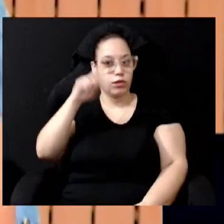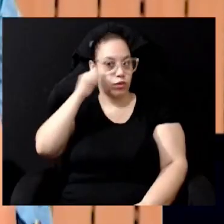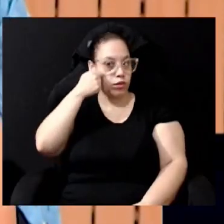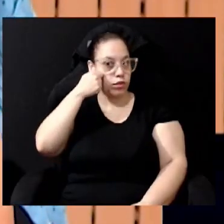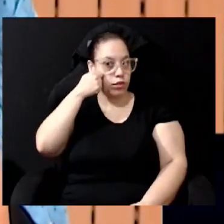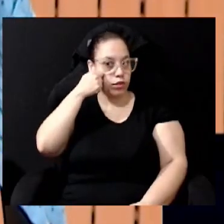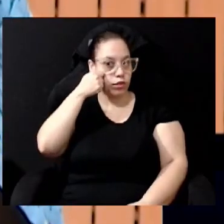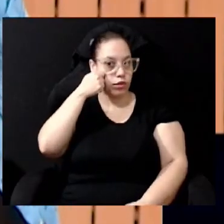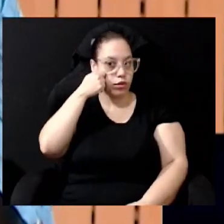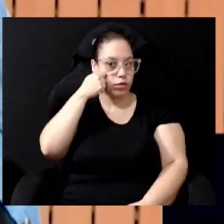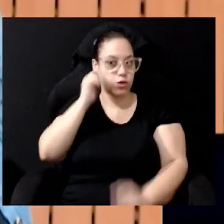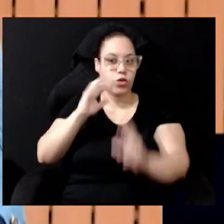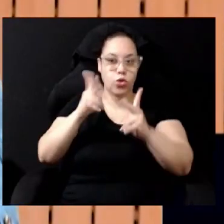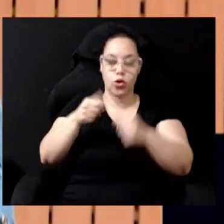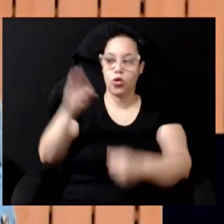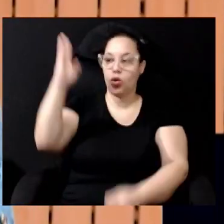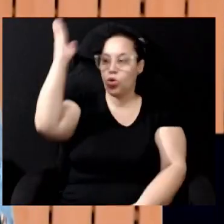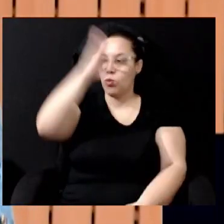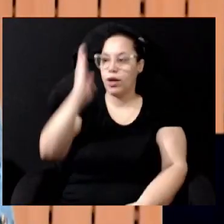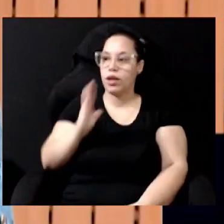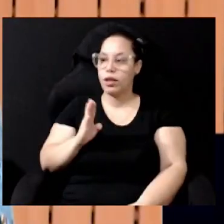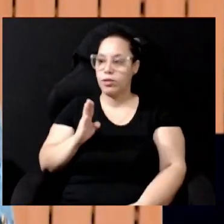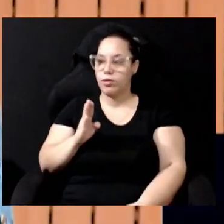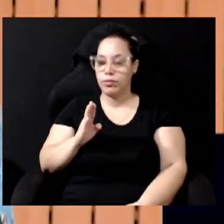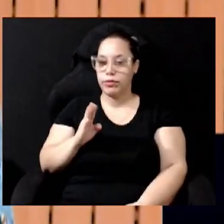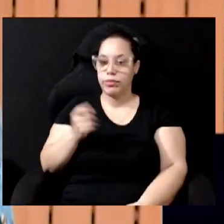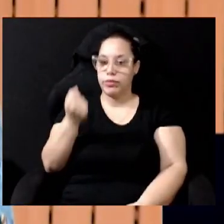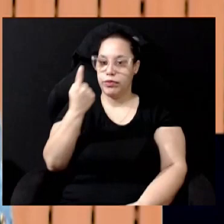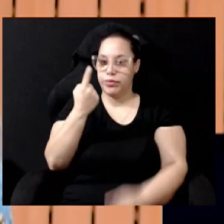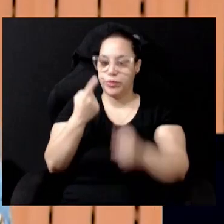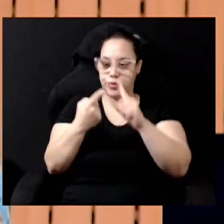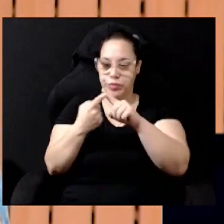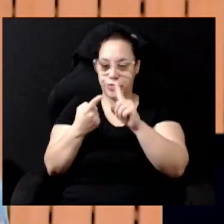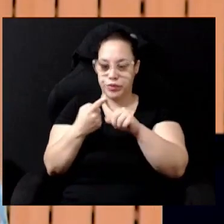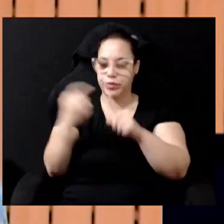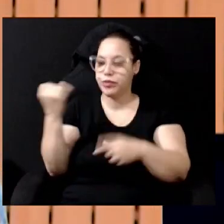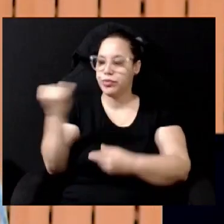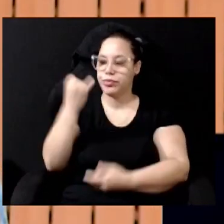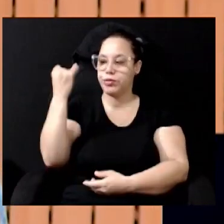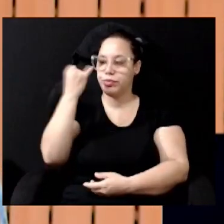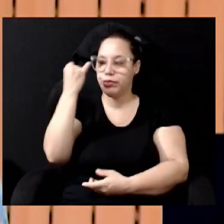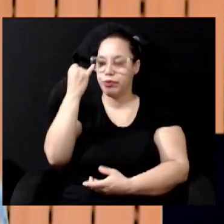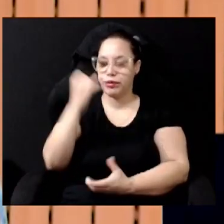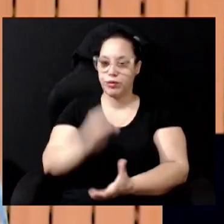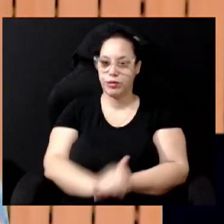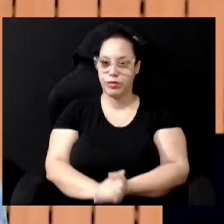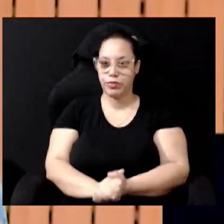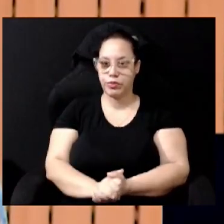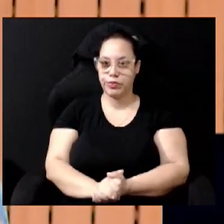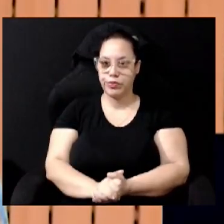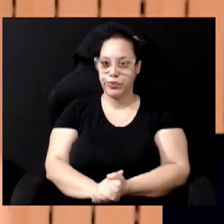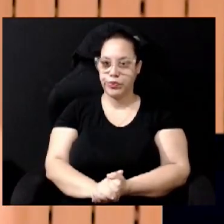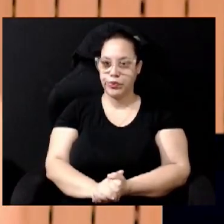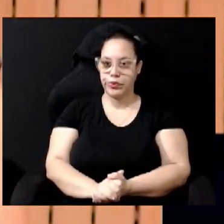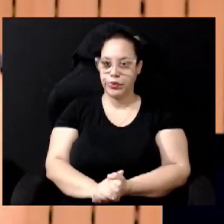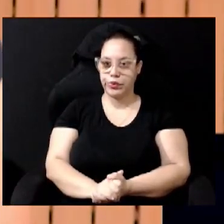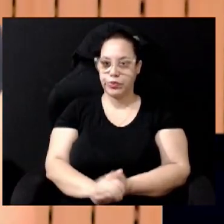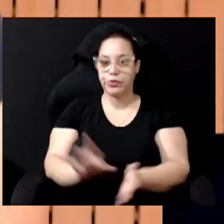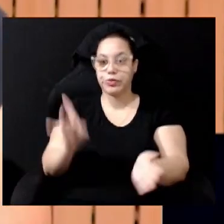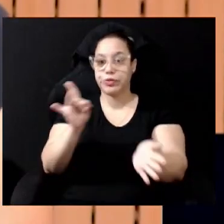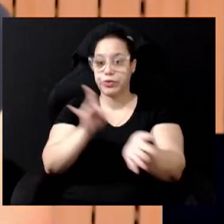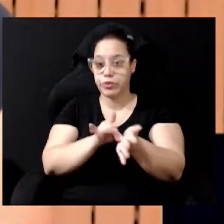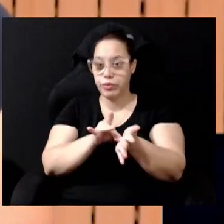de todo o Brasil. Então, o primeiro elemento que eu acho que é importante mencionar aqui foi o fato de que existe